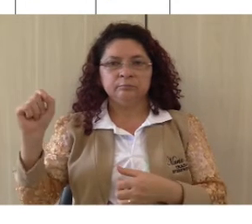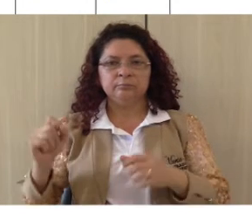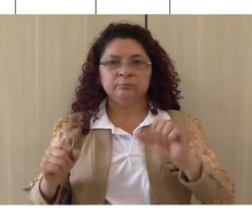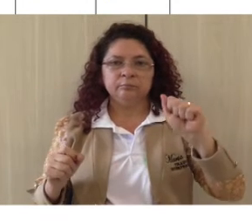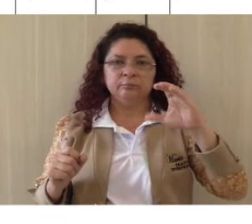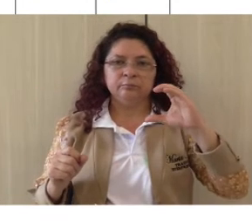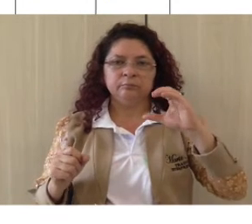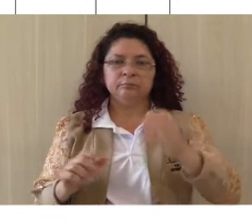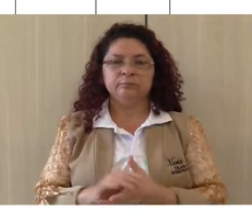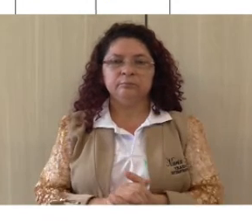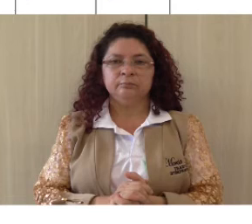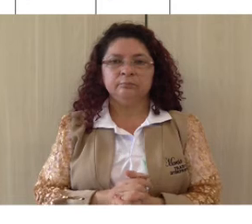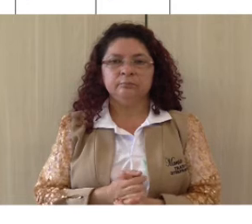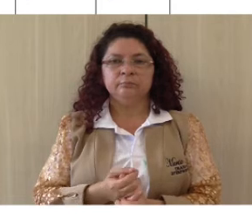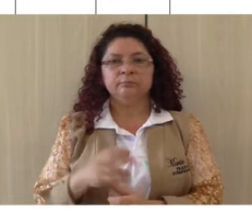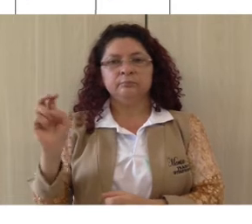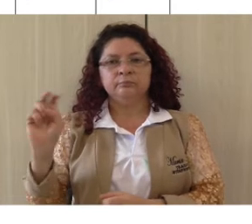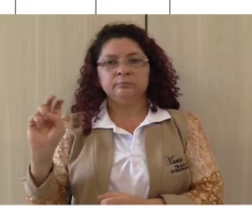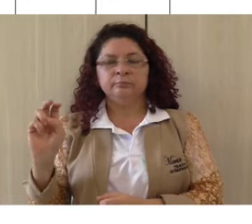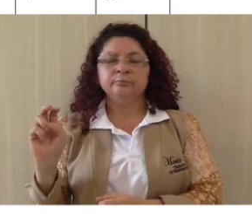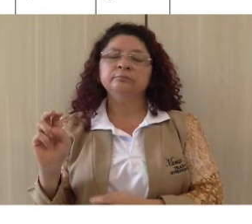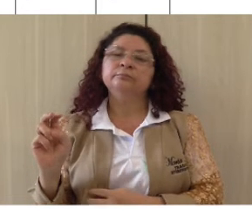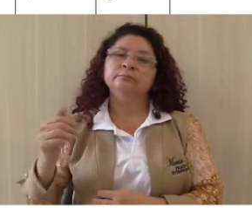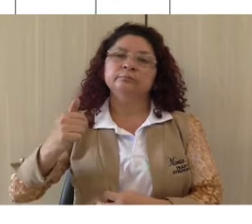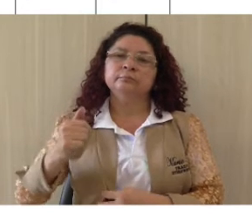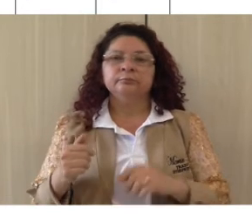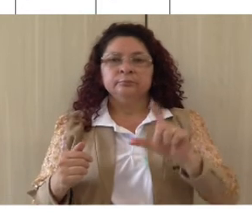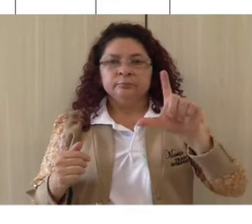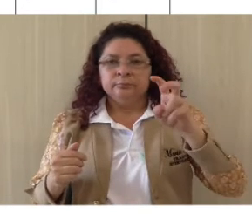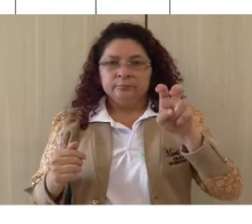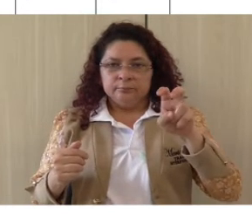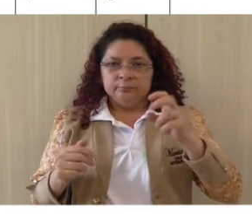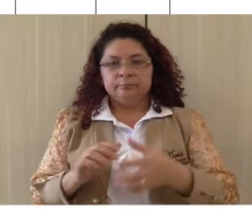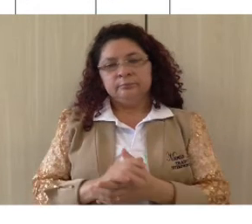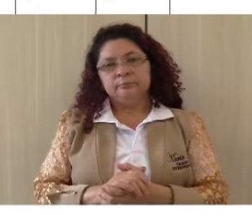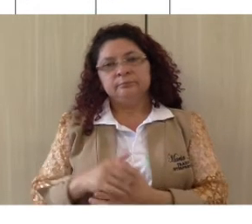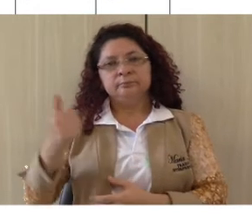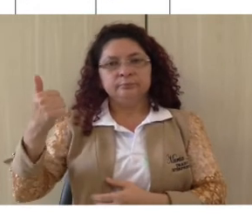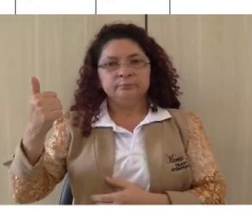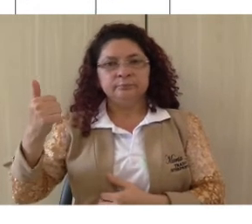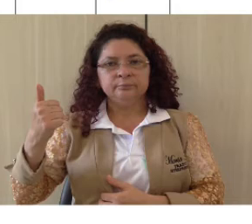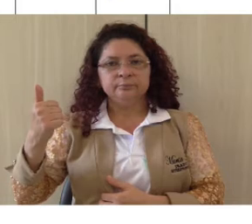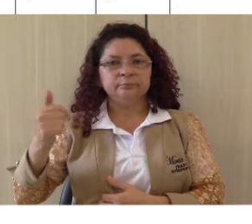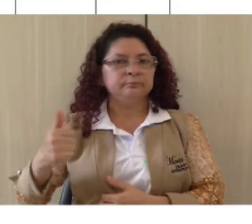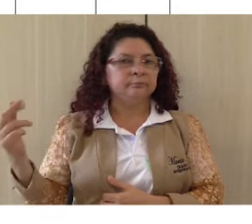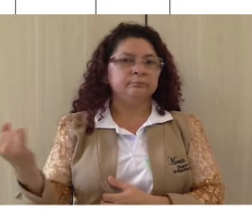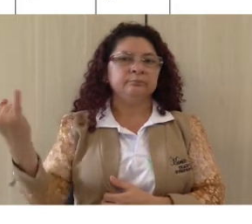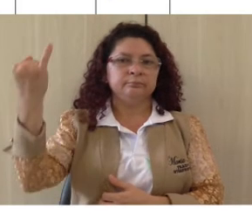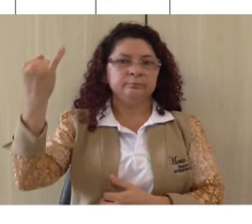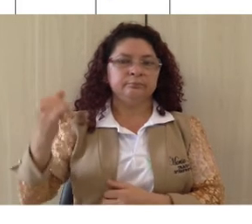Oitavo, AC. Quinta linha da primeira coluna, L5. Primeiro, na ordem de